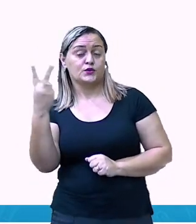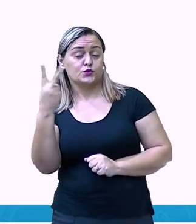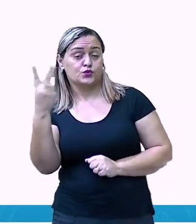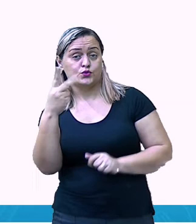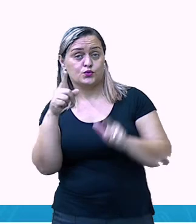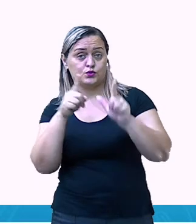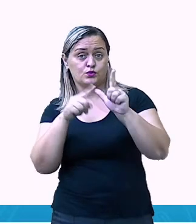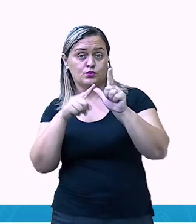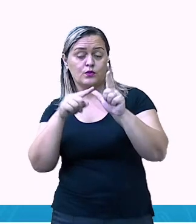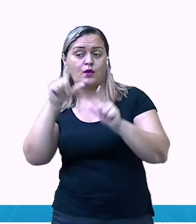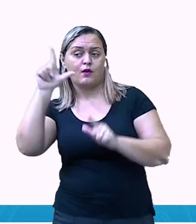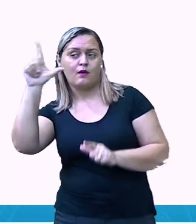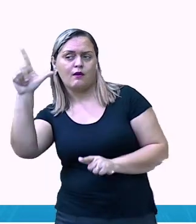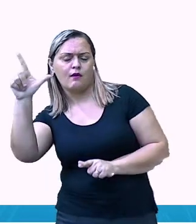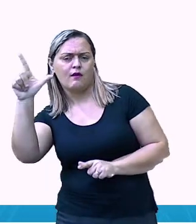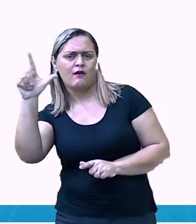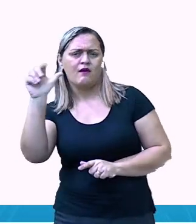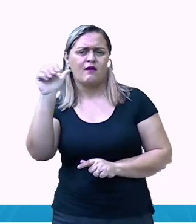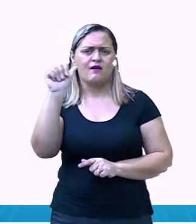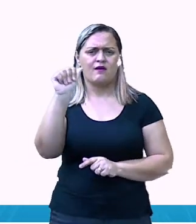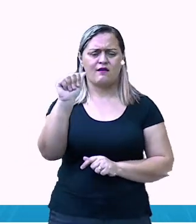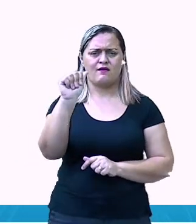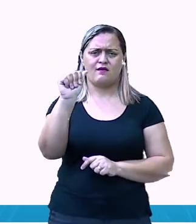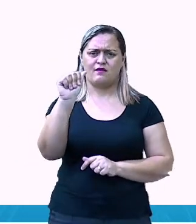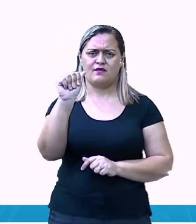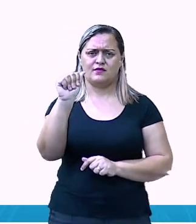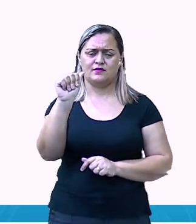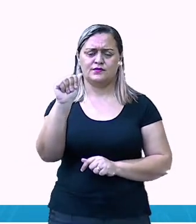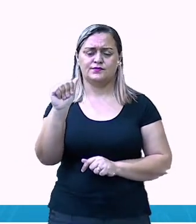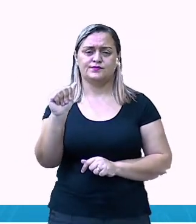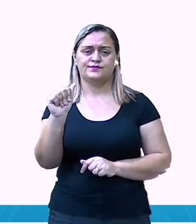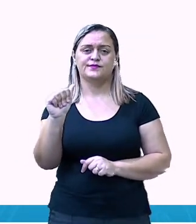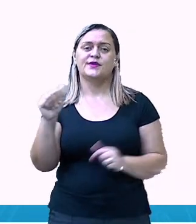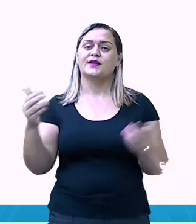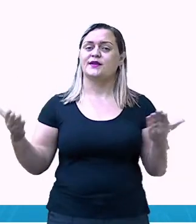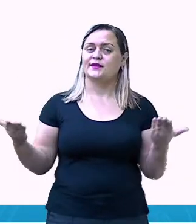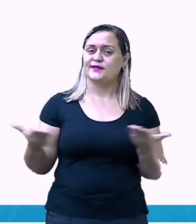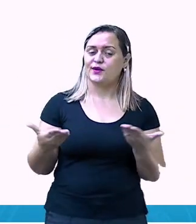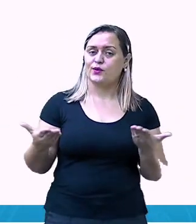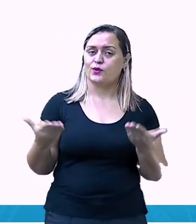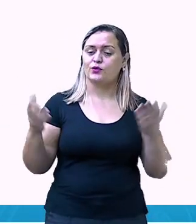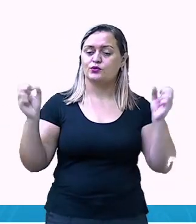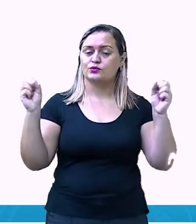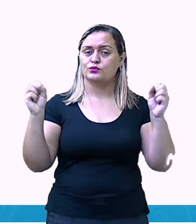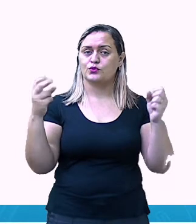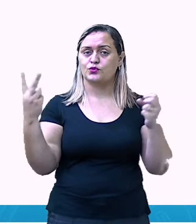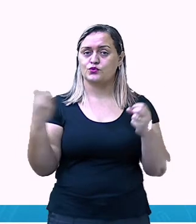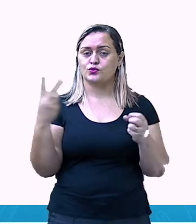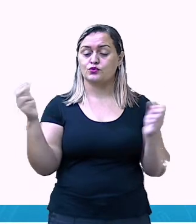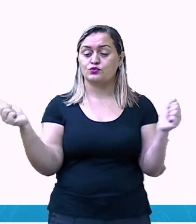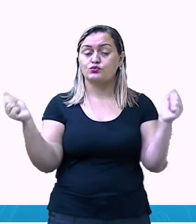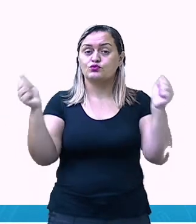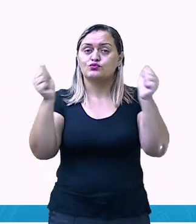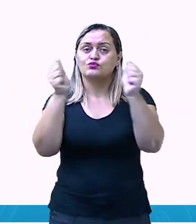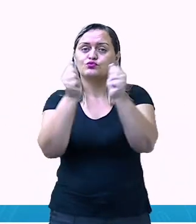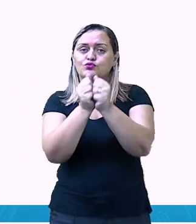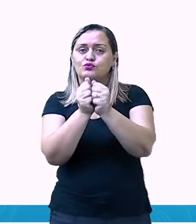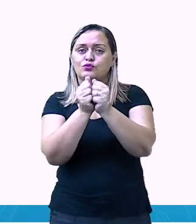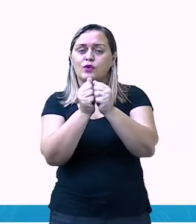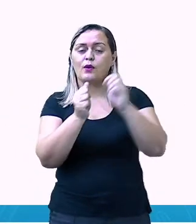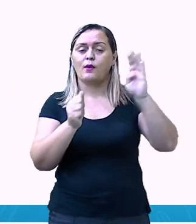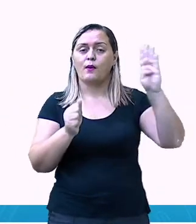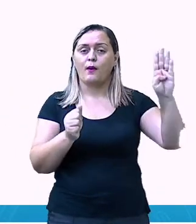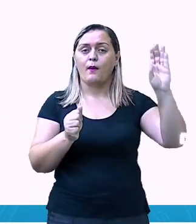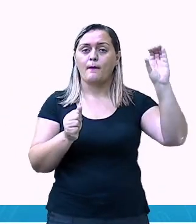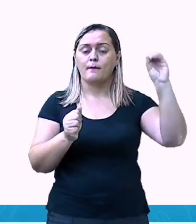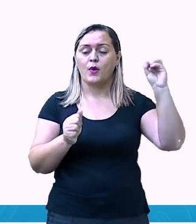A. Lá, lá. E agora, mais do que nunca, é a hora de juntar tudo isso e ver o